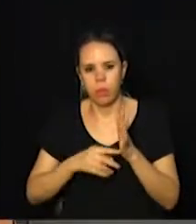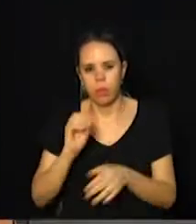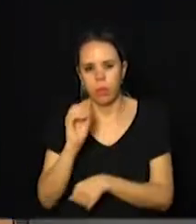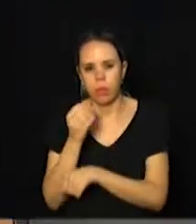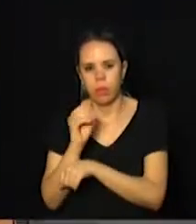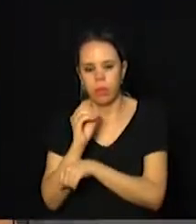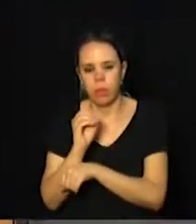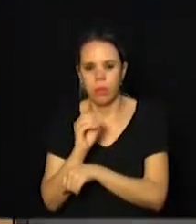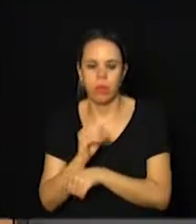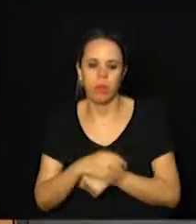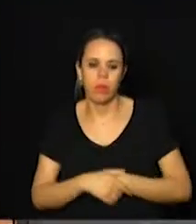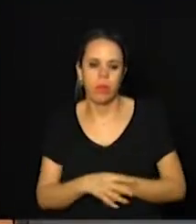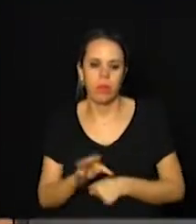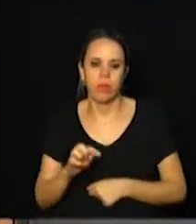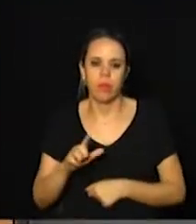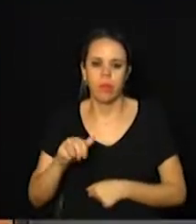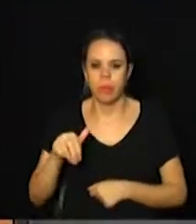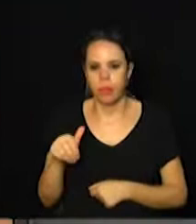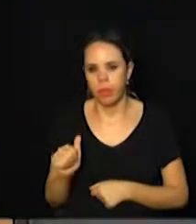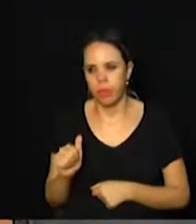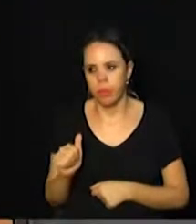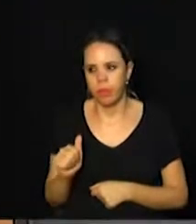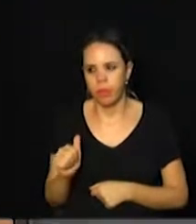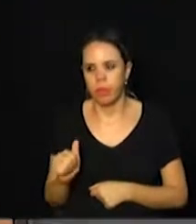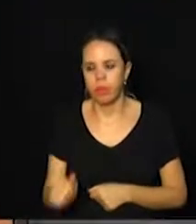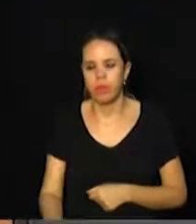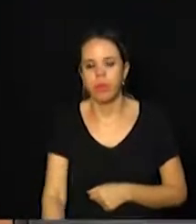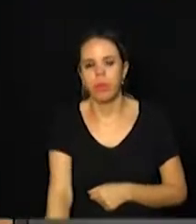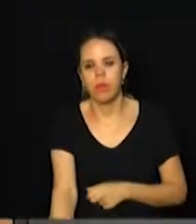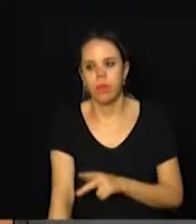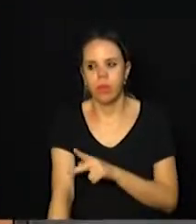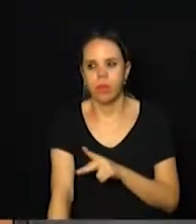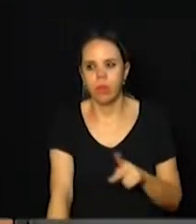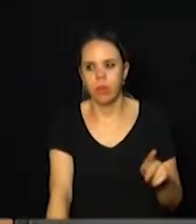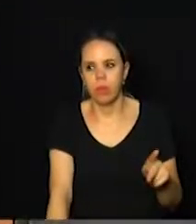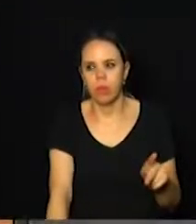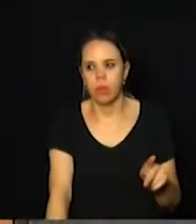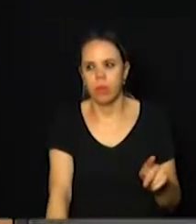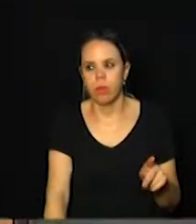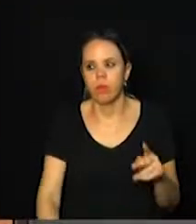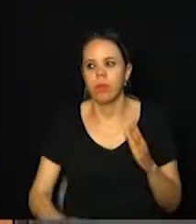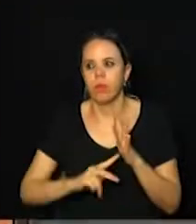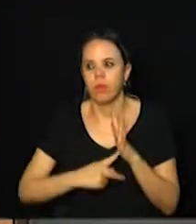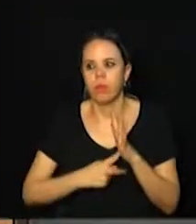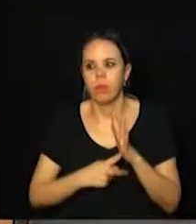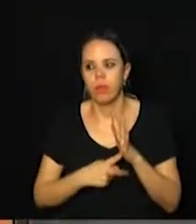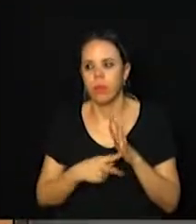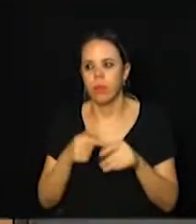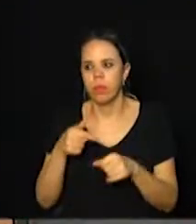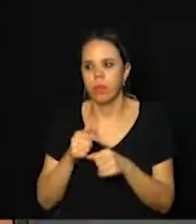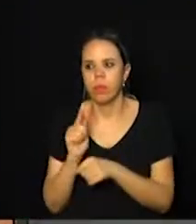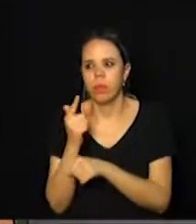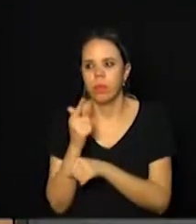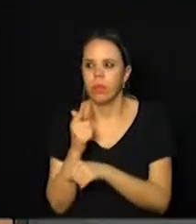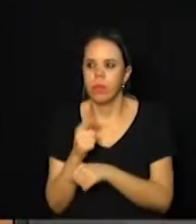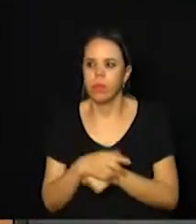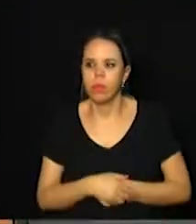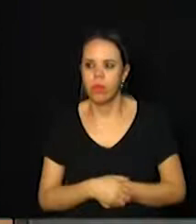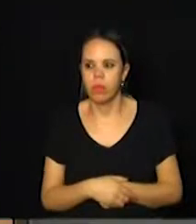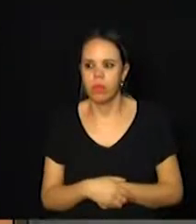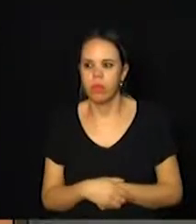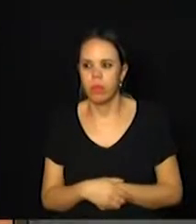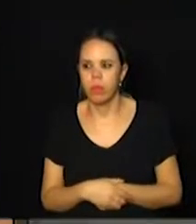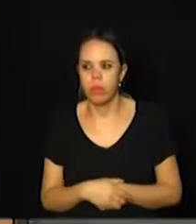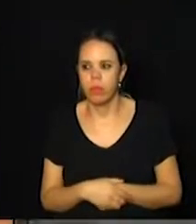Osasco até uma tarde a presidenta do Sindicato dos frentistas de Guarulhos e região